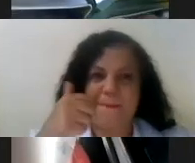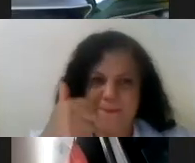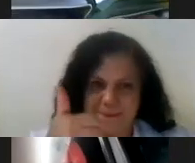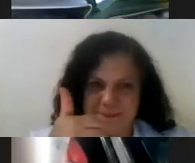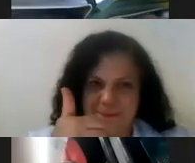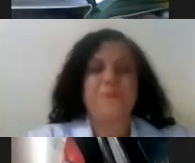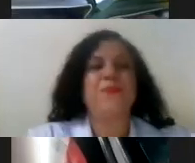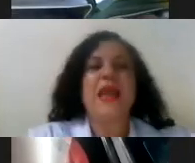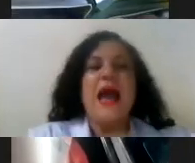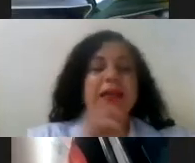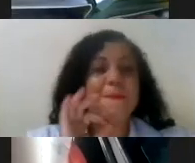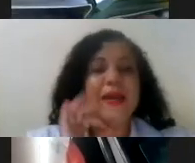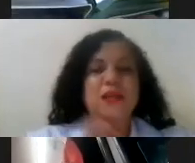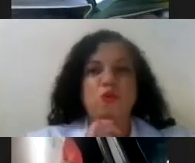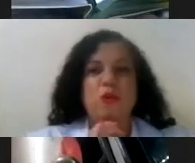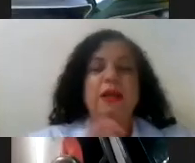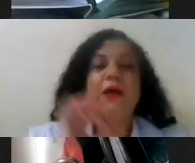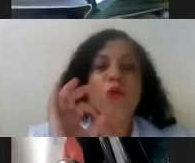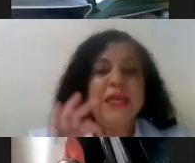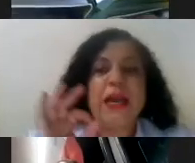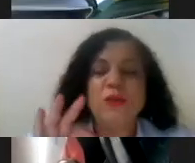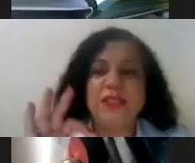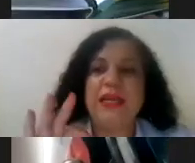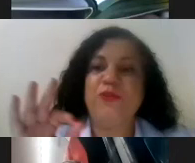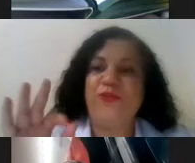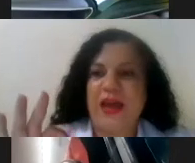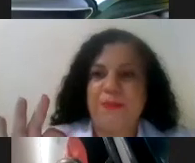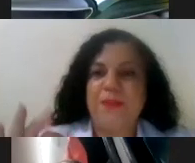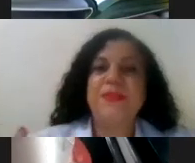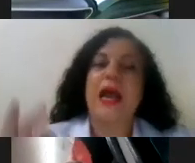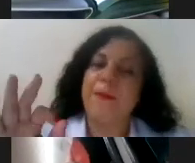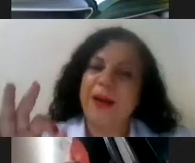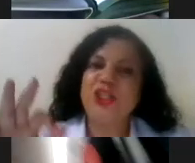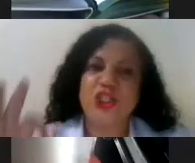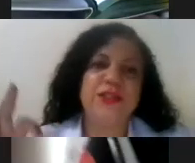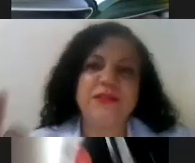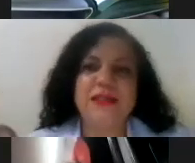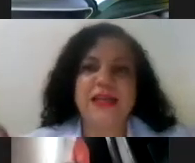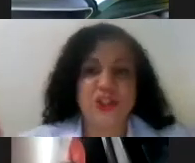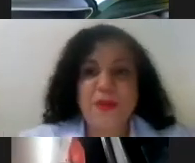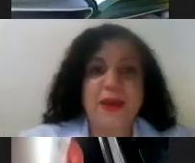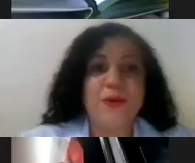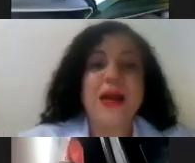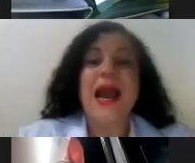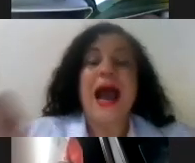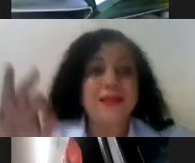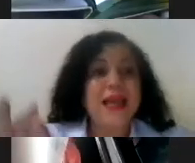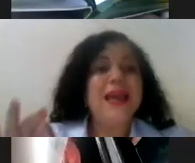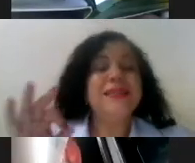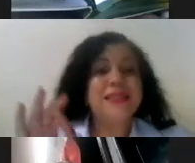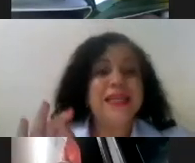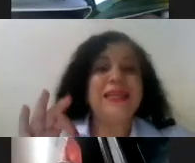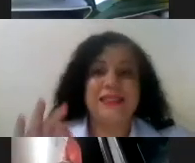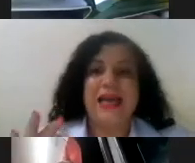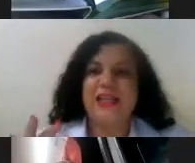devagar? A temperatura. O que é considerado febre? A partir de 37,5.